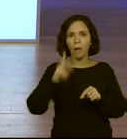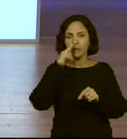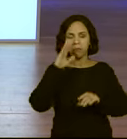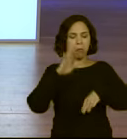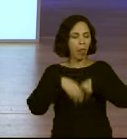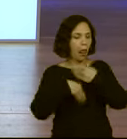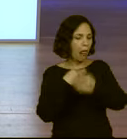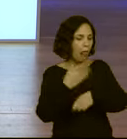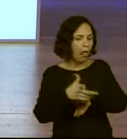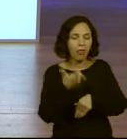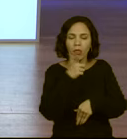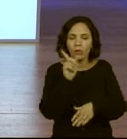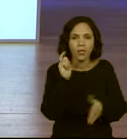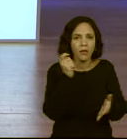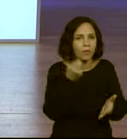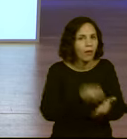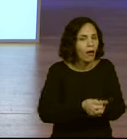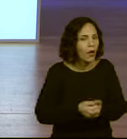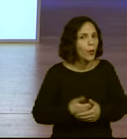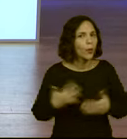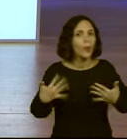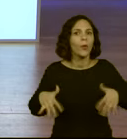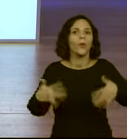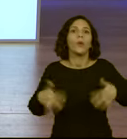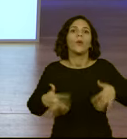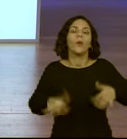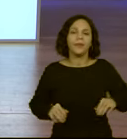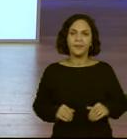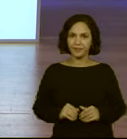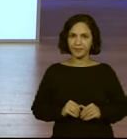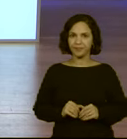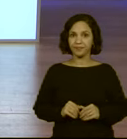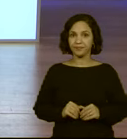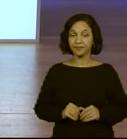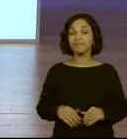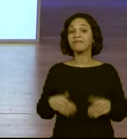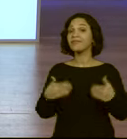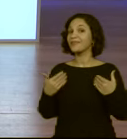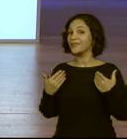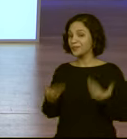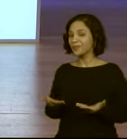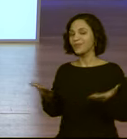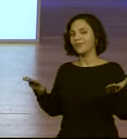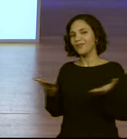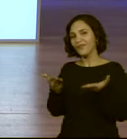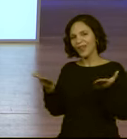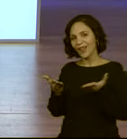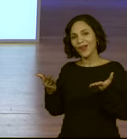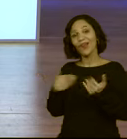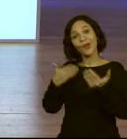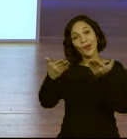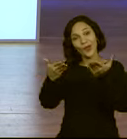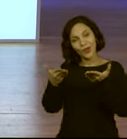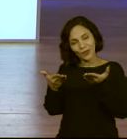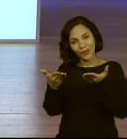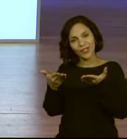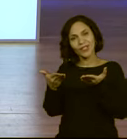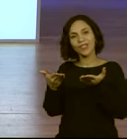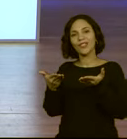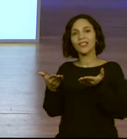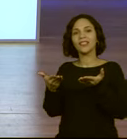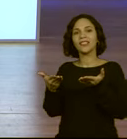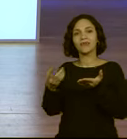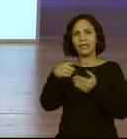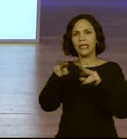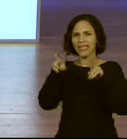bola de neve né exatamente o Jefferson e aí a gente agora faz o convite né para